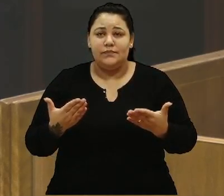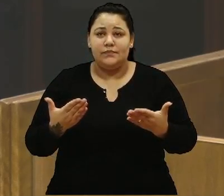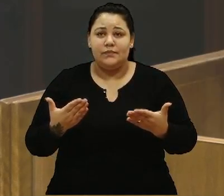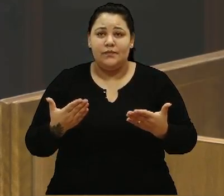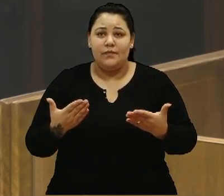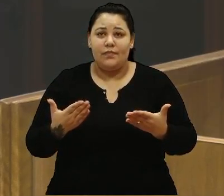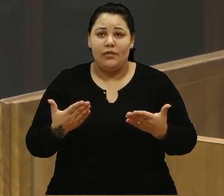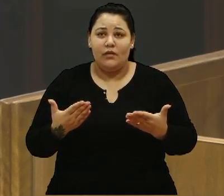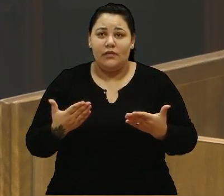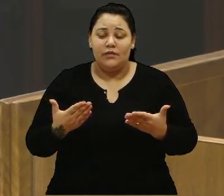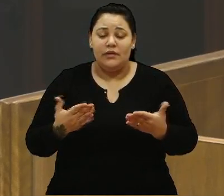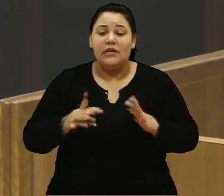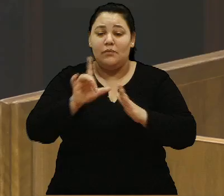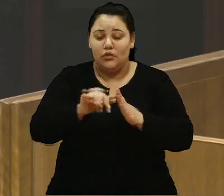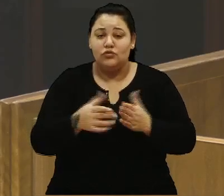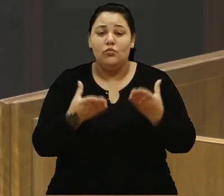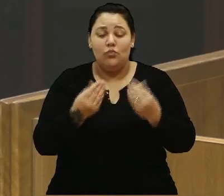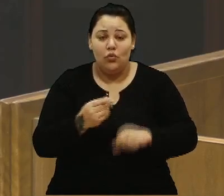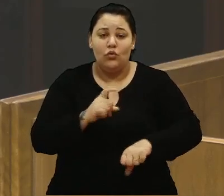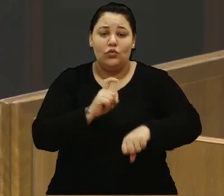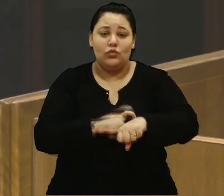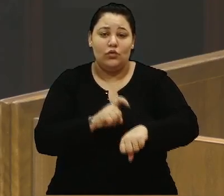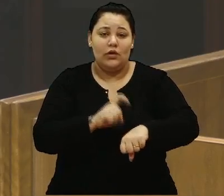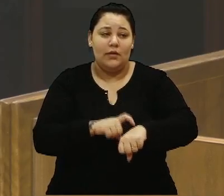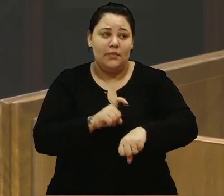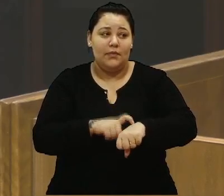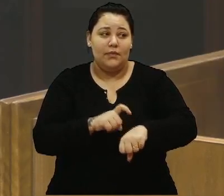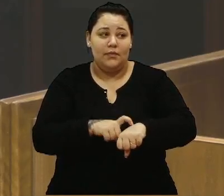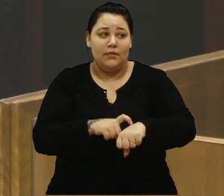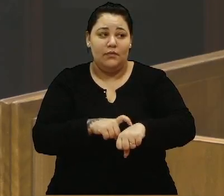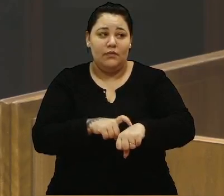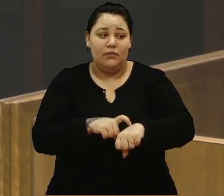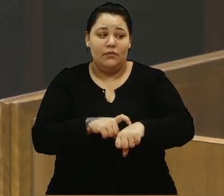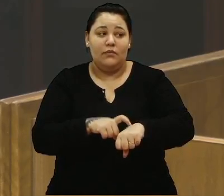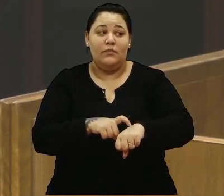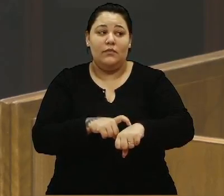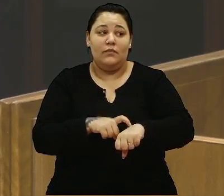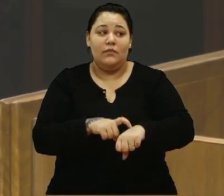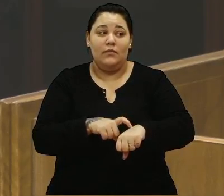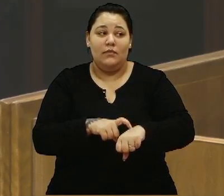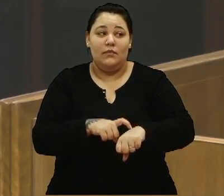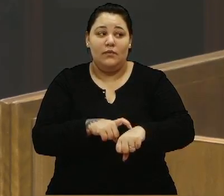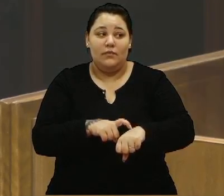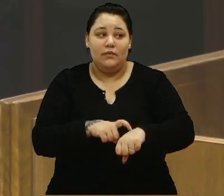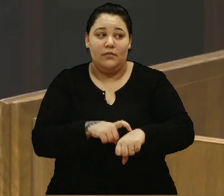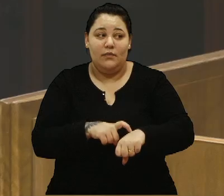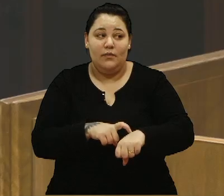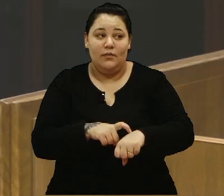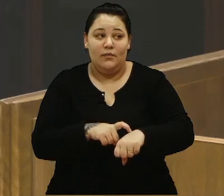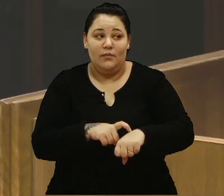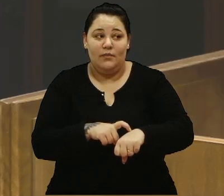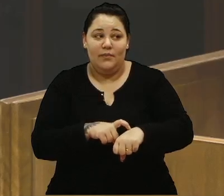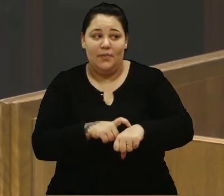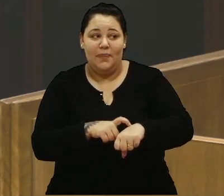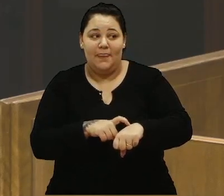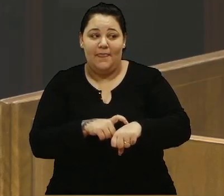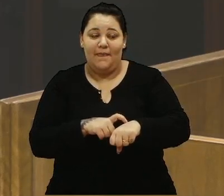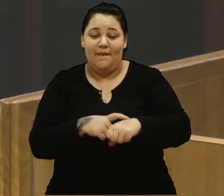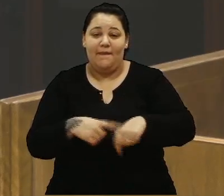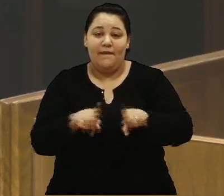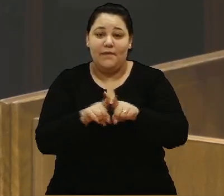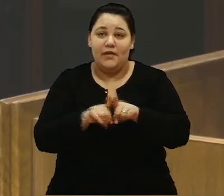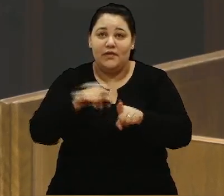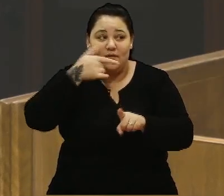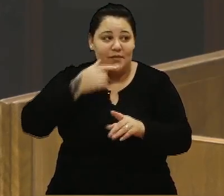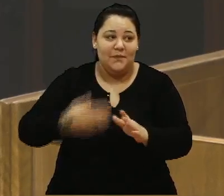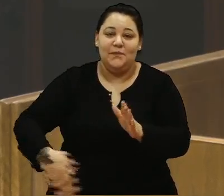finalmente, depois de muito tempo, eu venho aqui nessa tribuna dizer, finalmente, os nossos senadores enxergaram